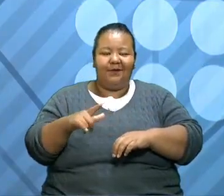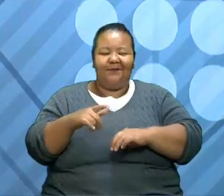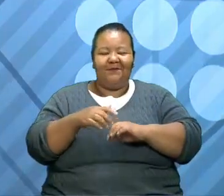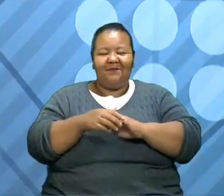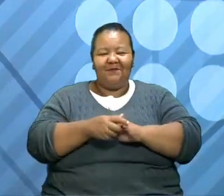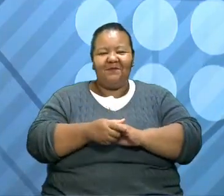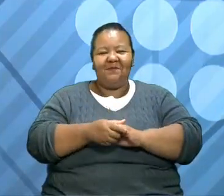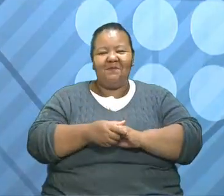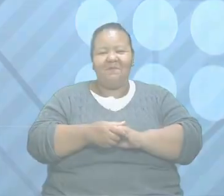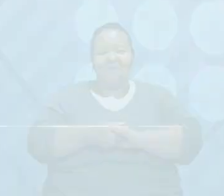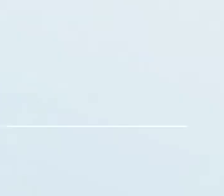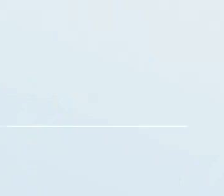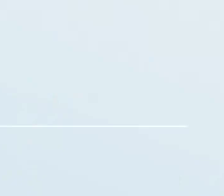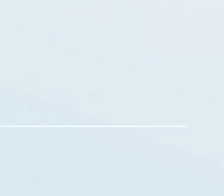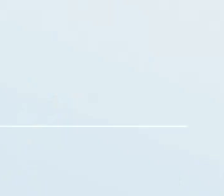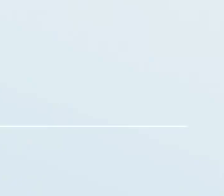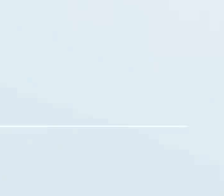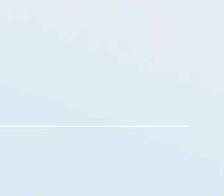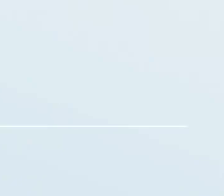funções.